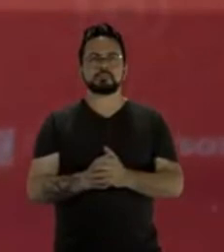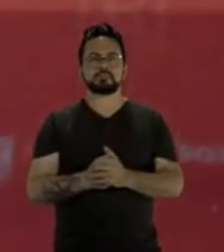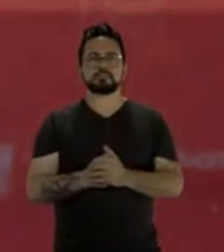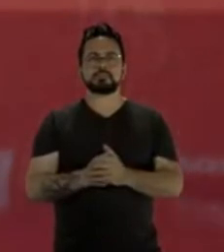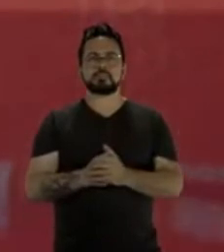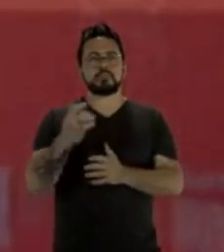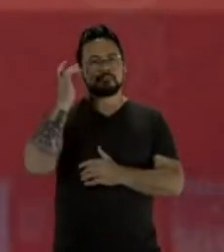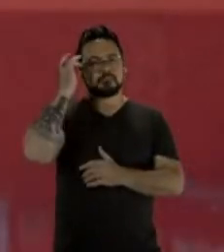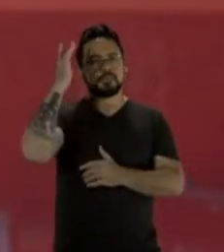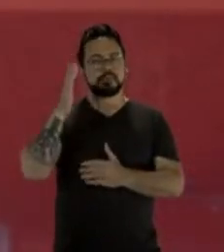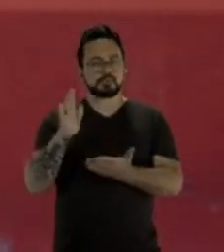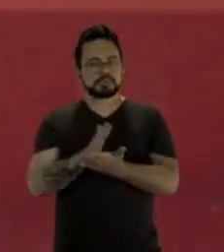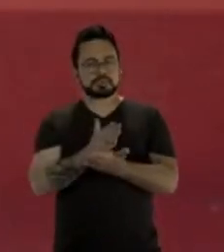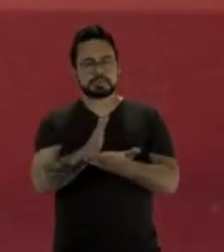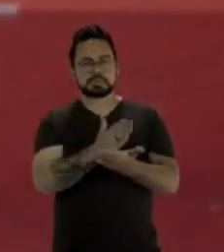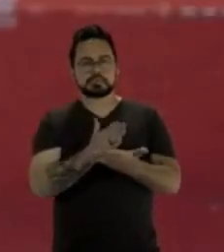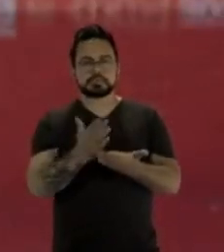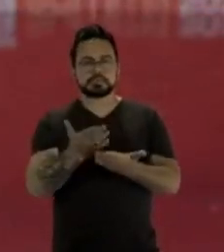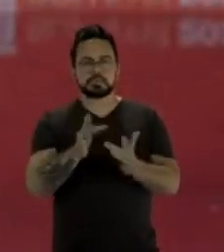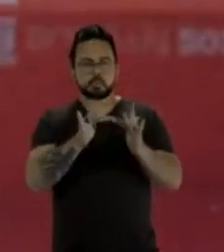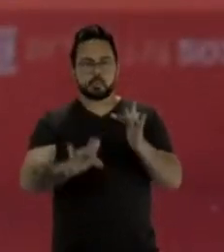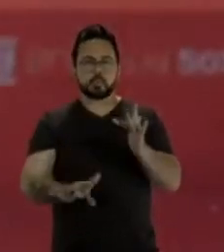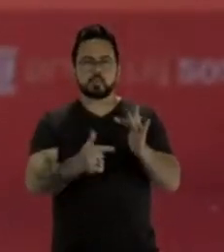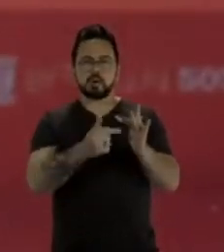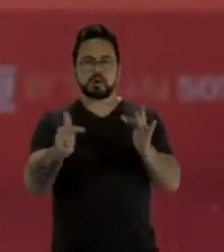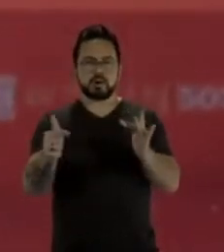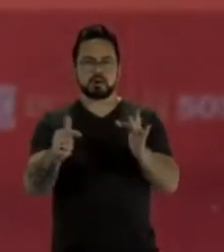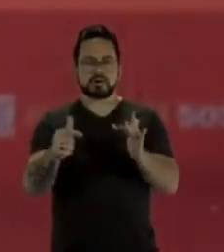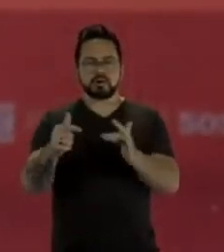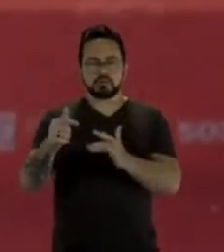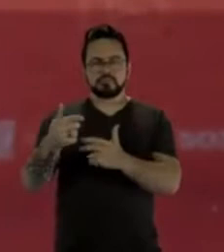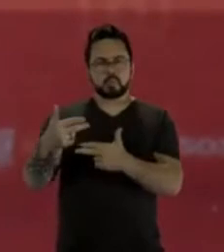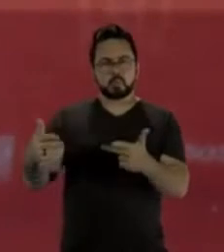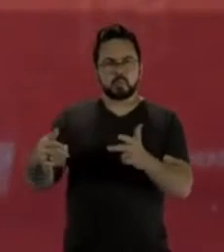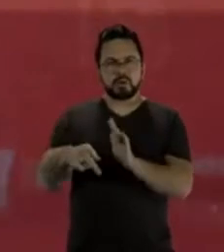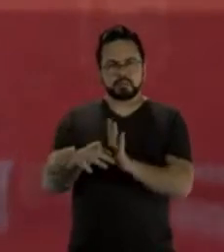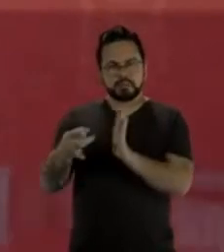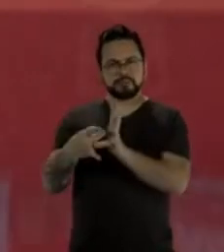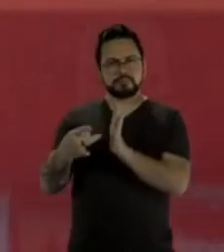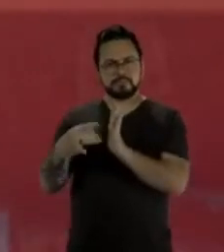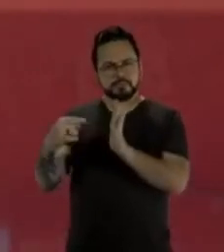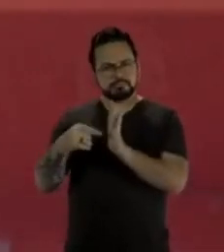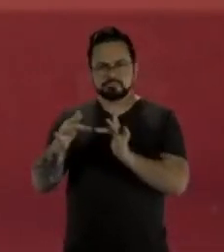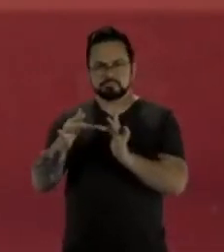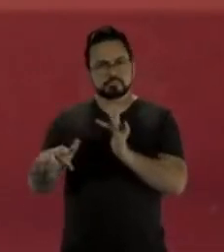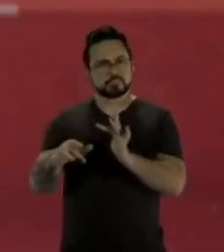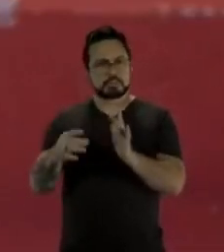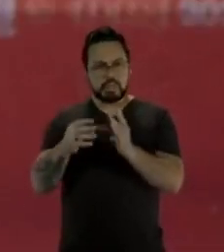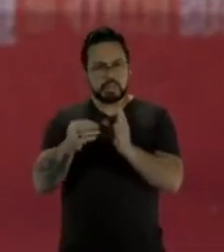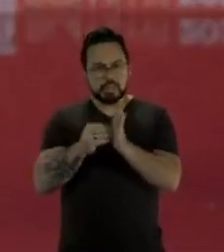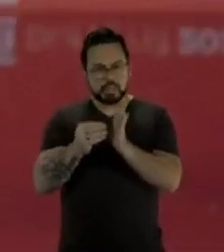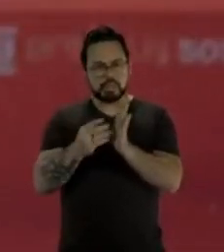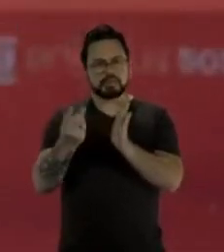É a facilidade é asepsia. Mas asepsia, as coisas são tão... O vidro é super asséptico. Super, você...